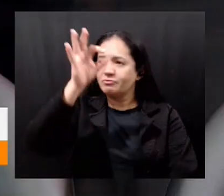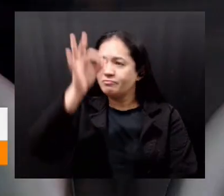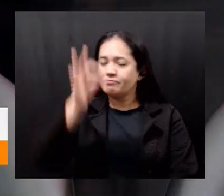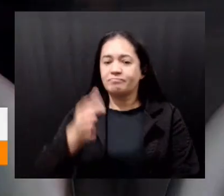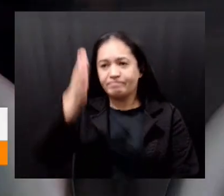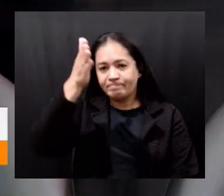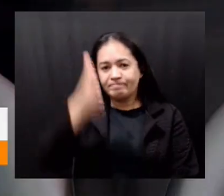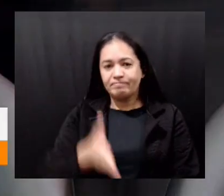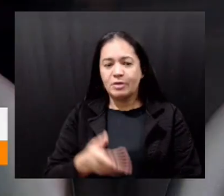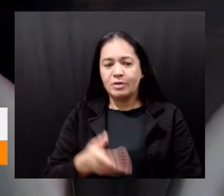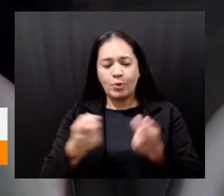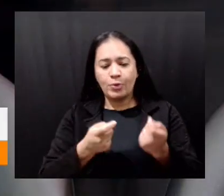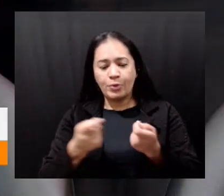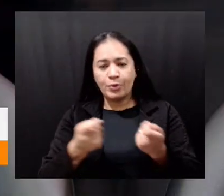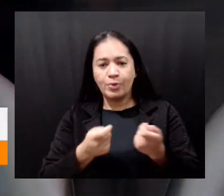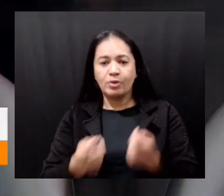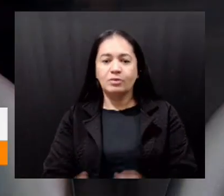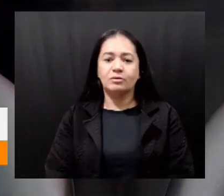Controlar